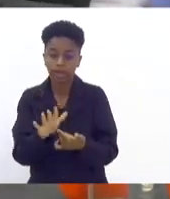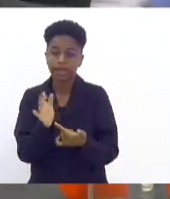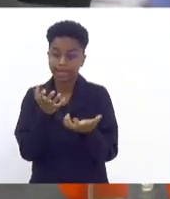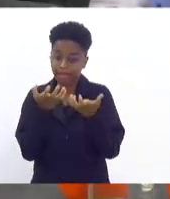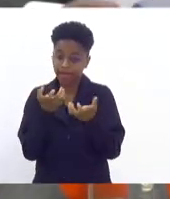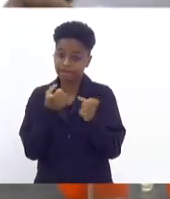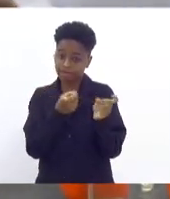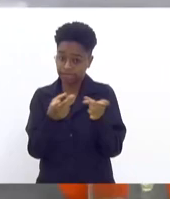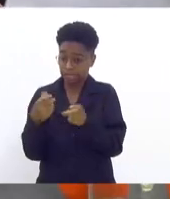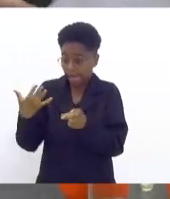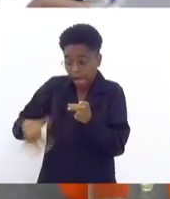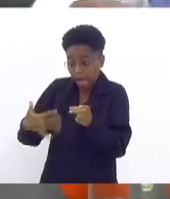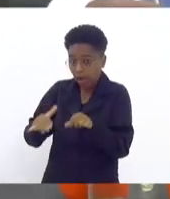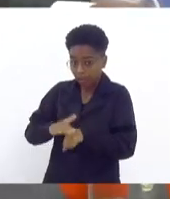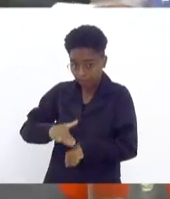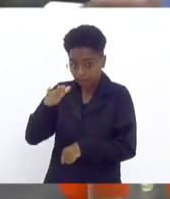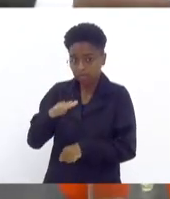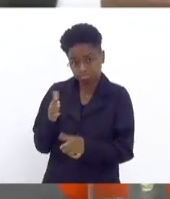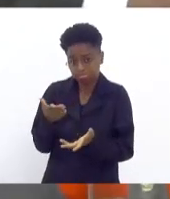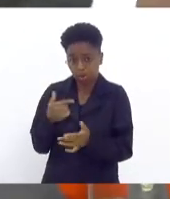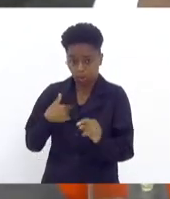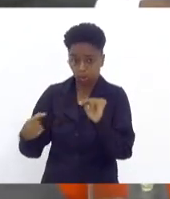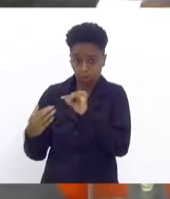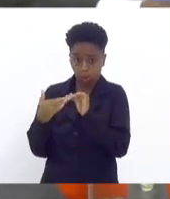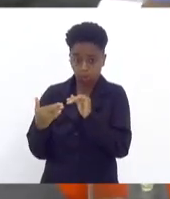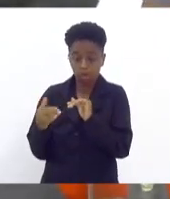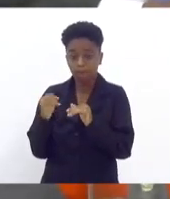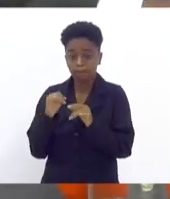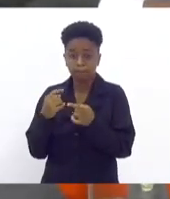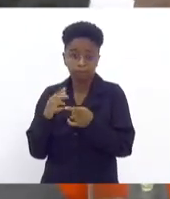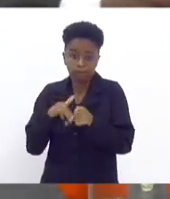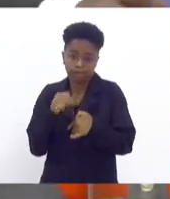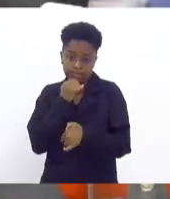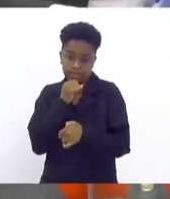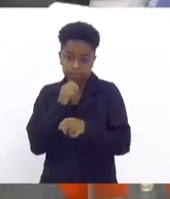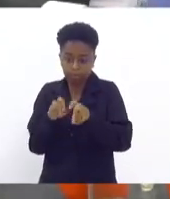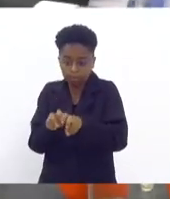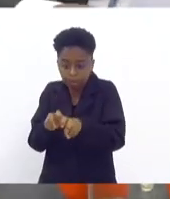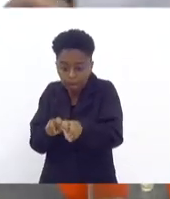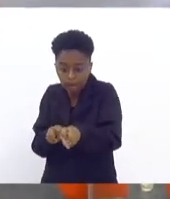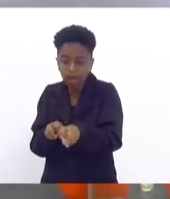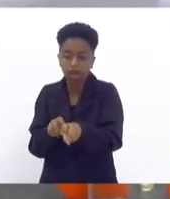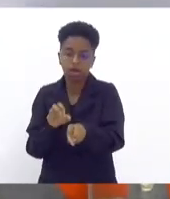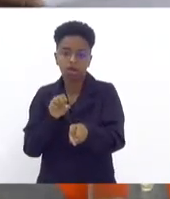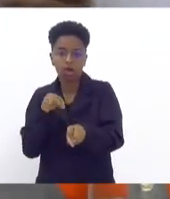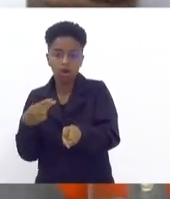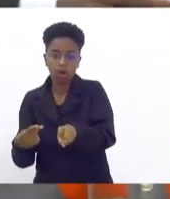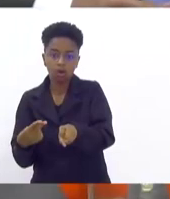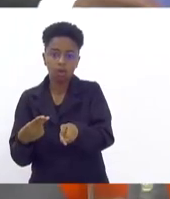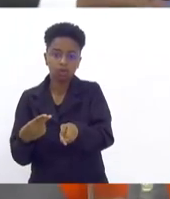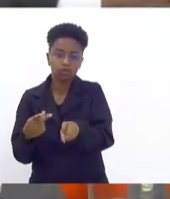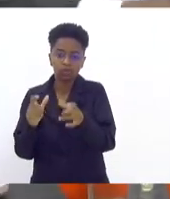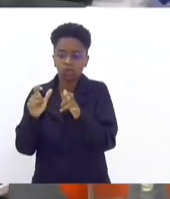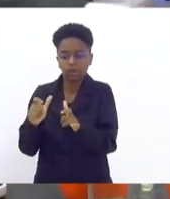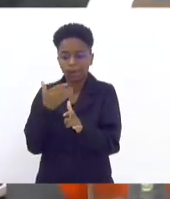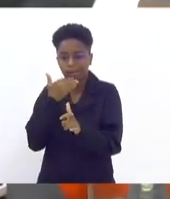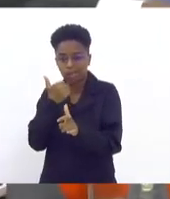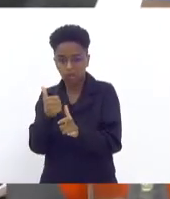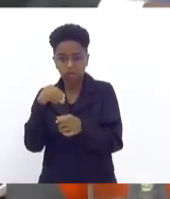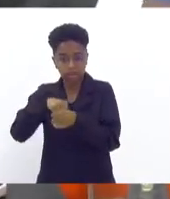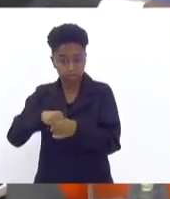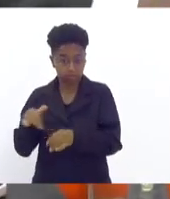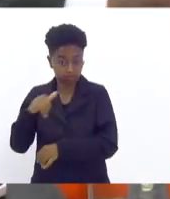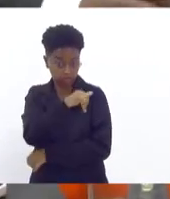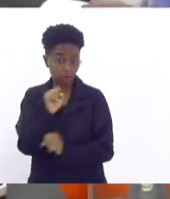assento mais caro, que é legítimo, em razão do afastamento, do distanciamento entre as poltronas, ou por estar numa posição mais privilegiada dentro da